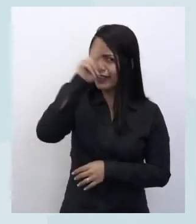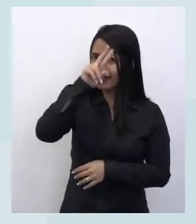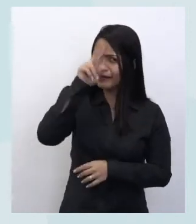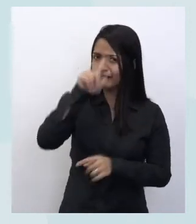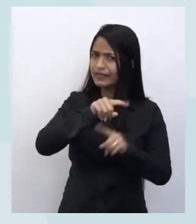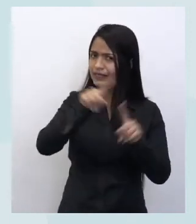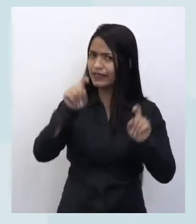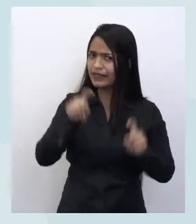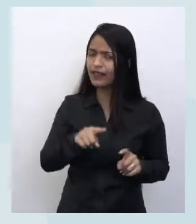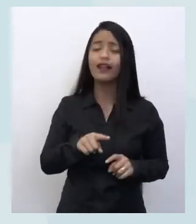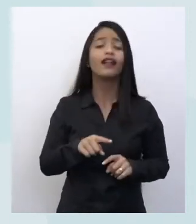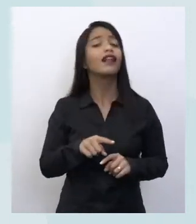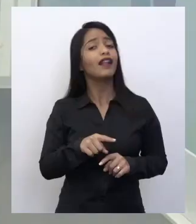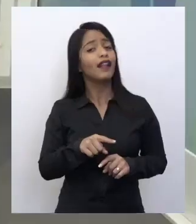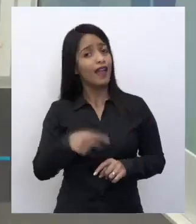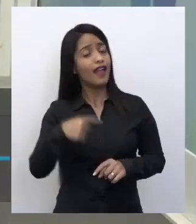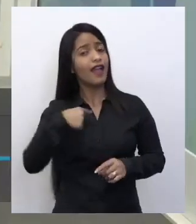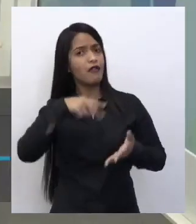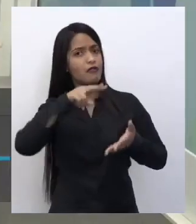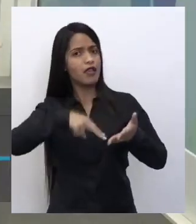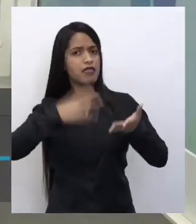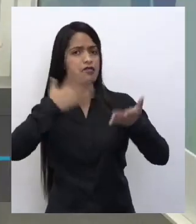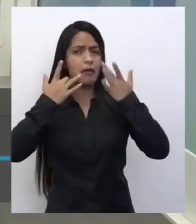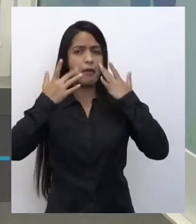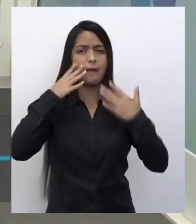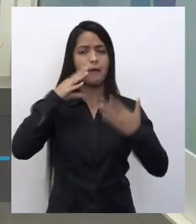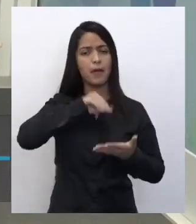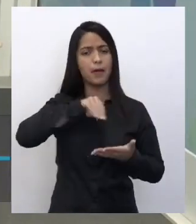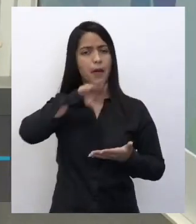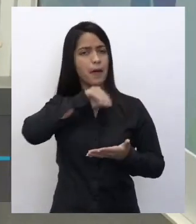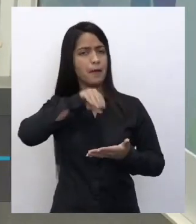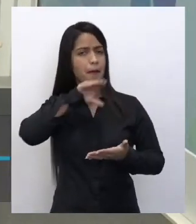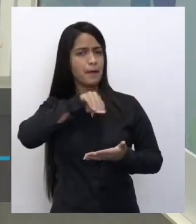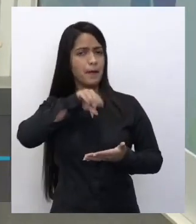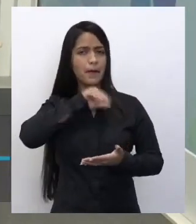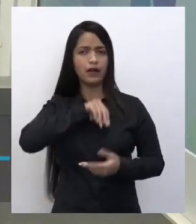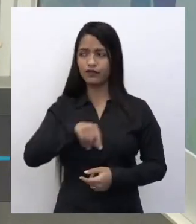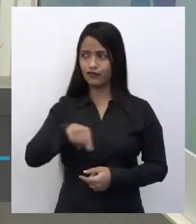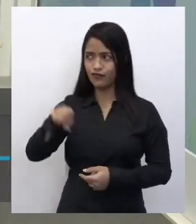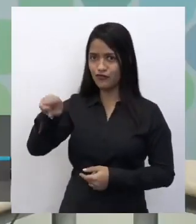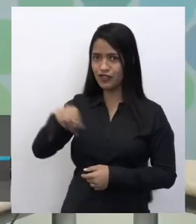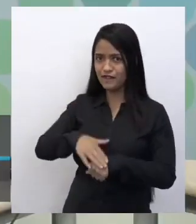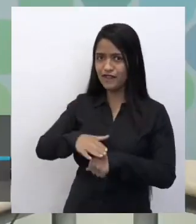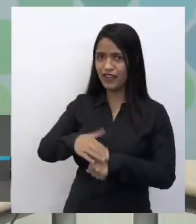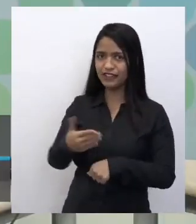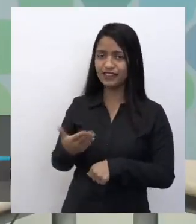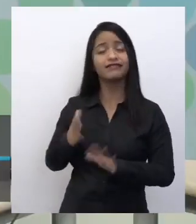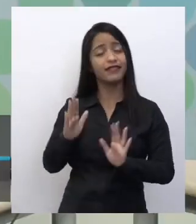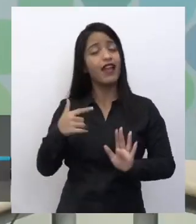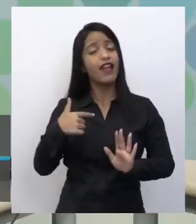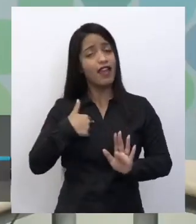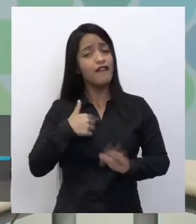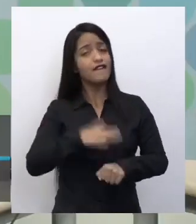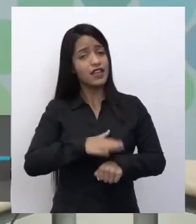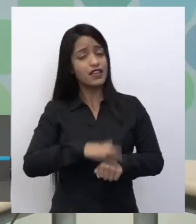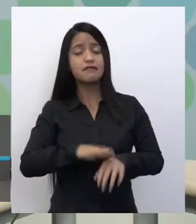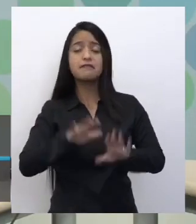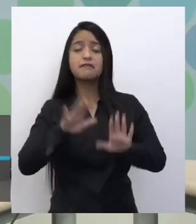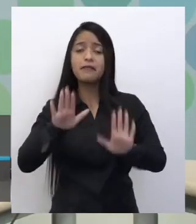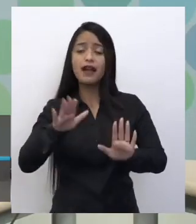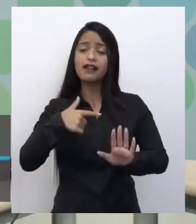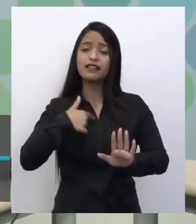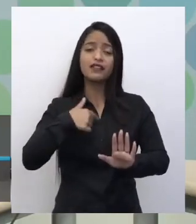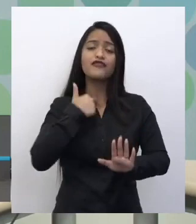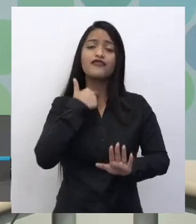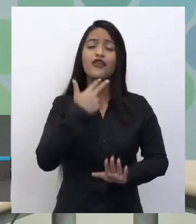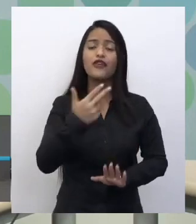gente. Oh, você, né? Tá puxando aí. Ah, eu amo. Eu fiz a leitura dramatizada, só que eu não coloquei as falas, né? Eu fiz com a minha voz mesmo, porque